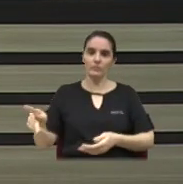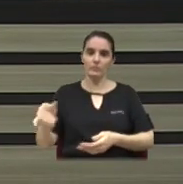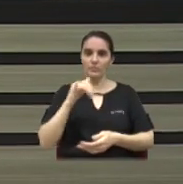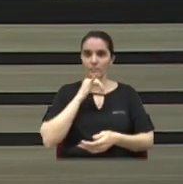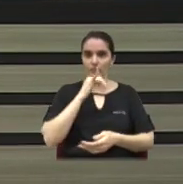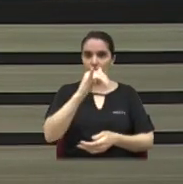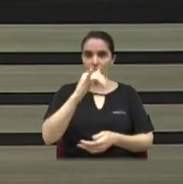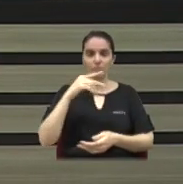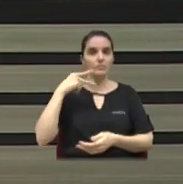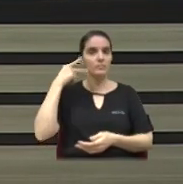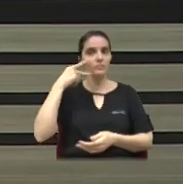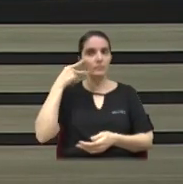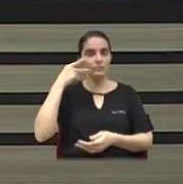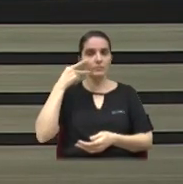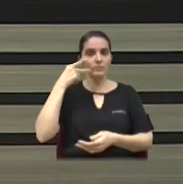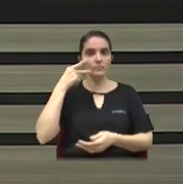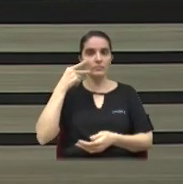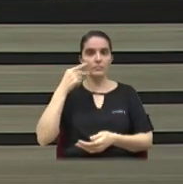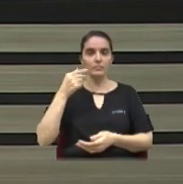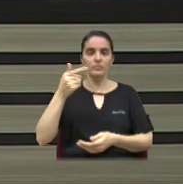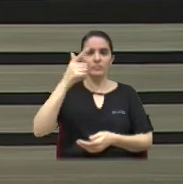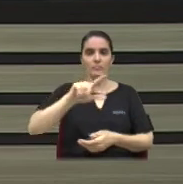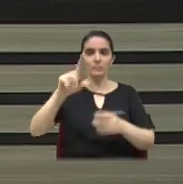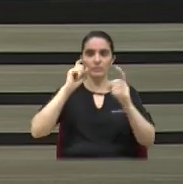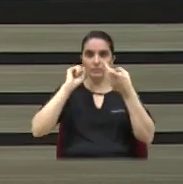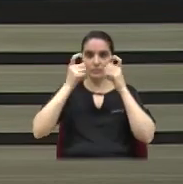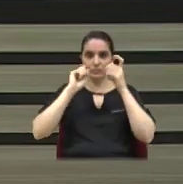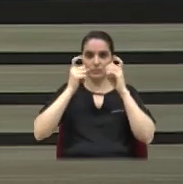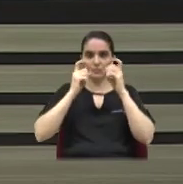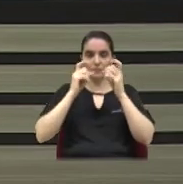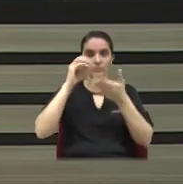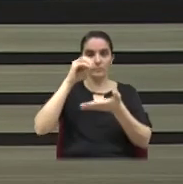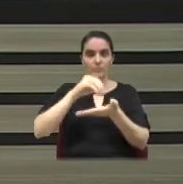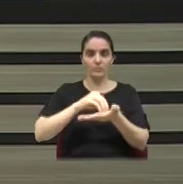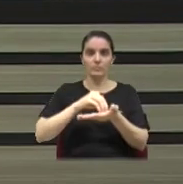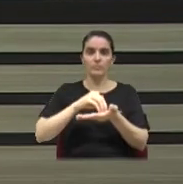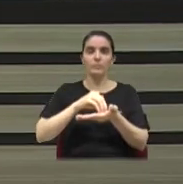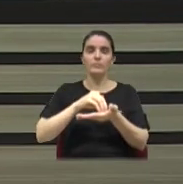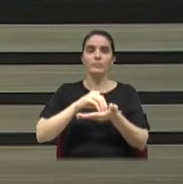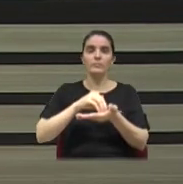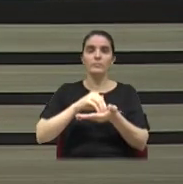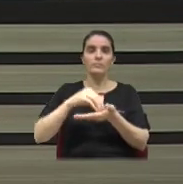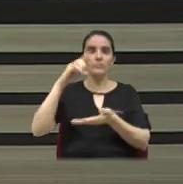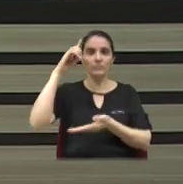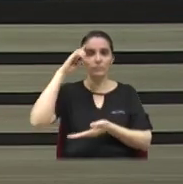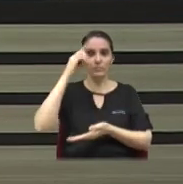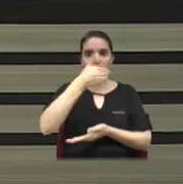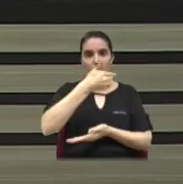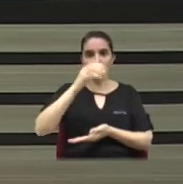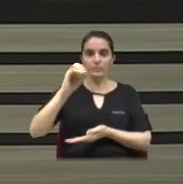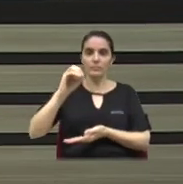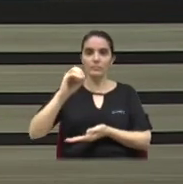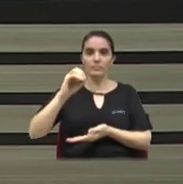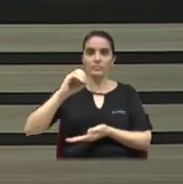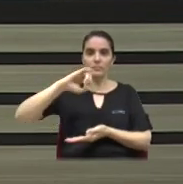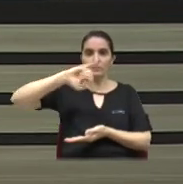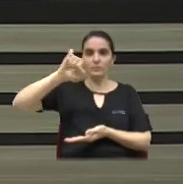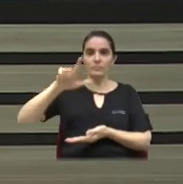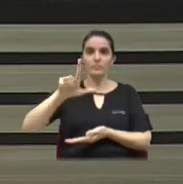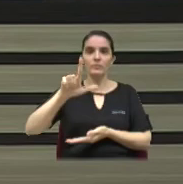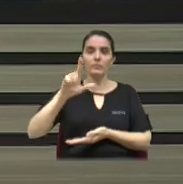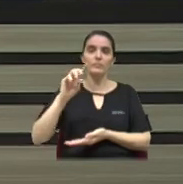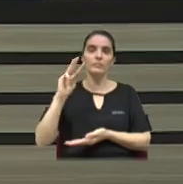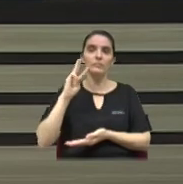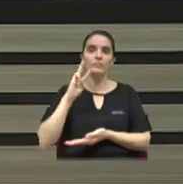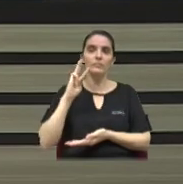informa os senhores vereadores que a próxima sessão está marcada para o dia 10 de julho, próxima